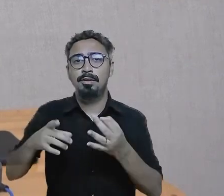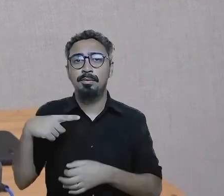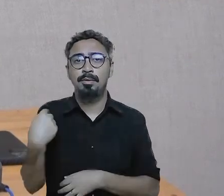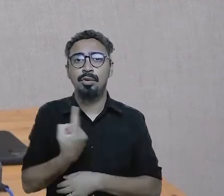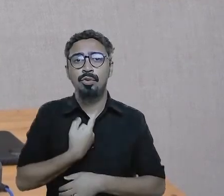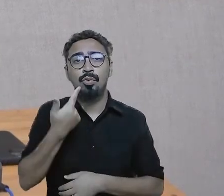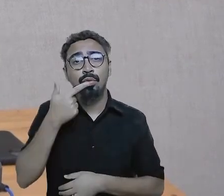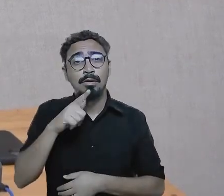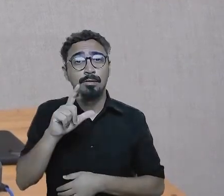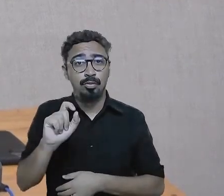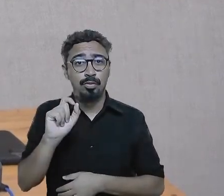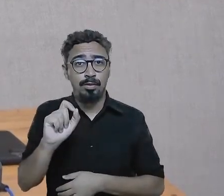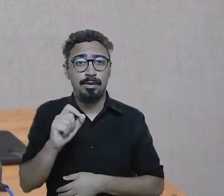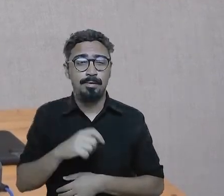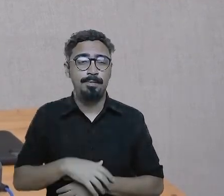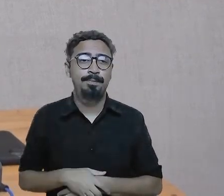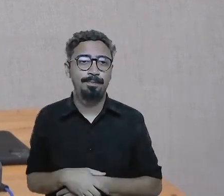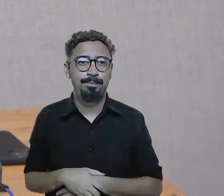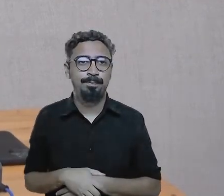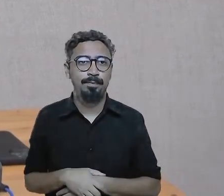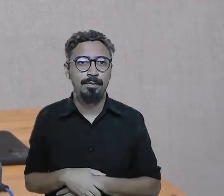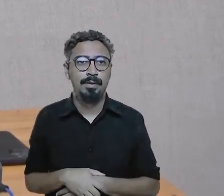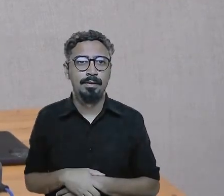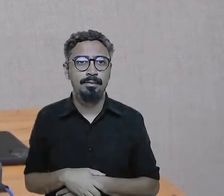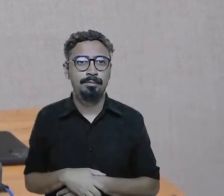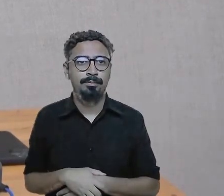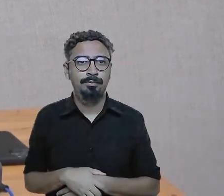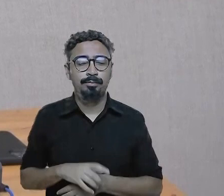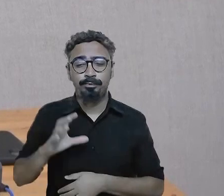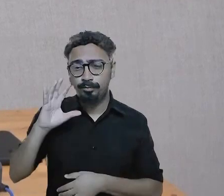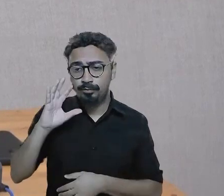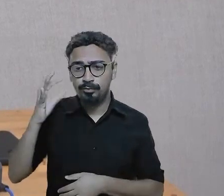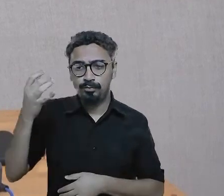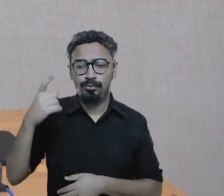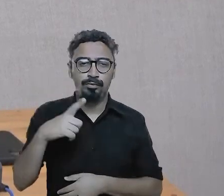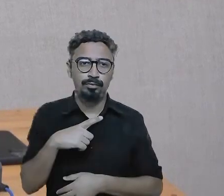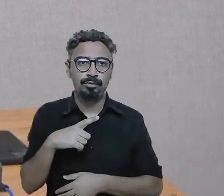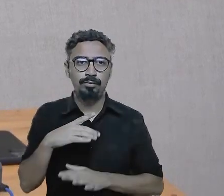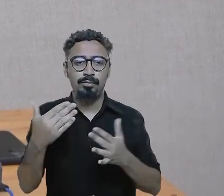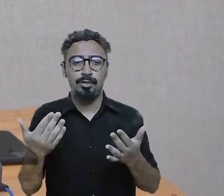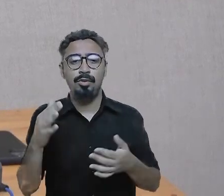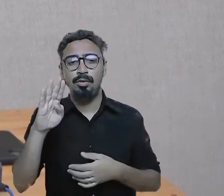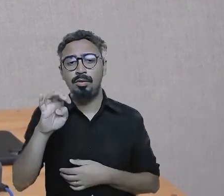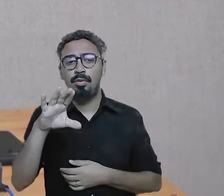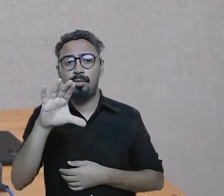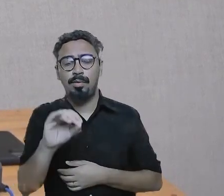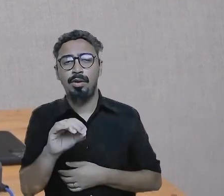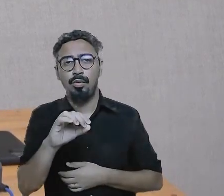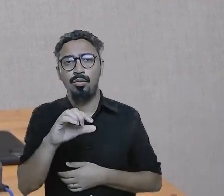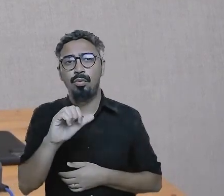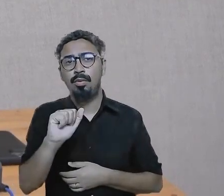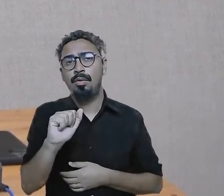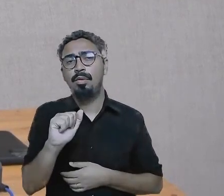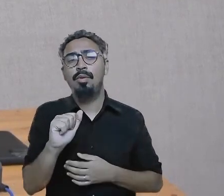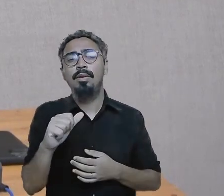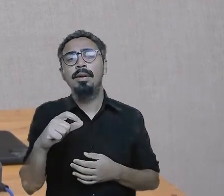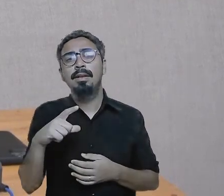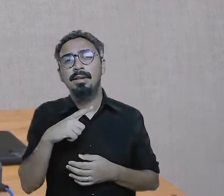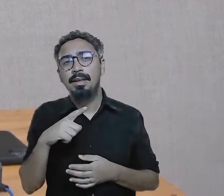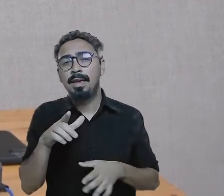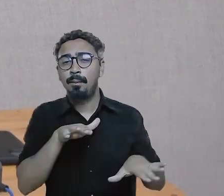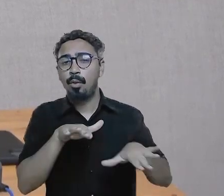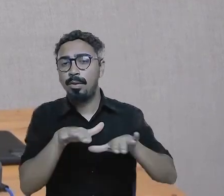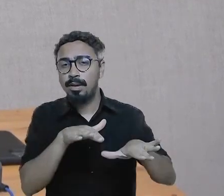haja uma uma forma de de solução sobre os becos abertos e que mexem como mobilidade é óbvio que